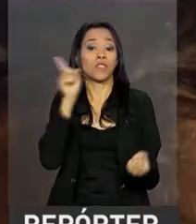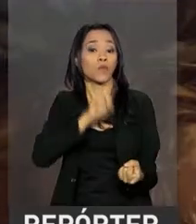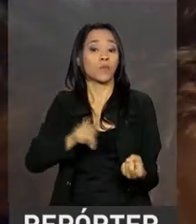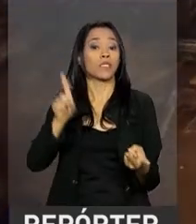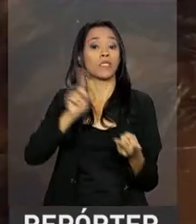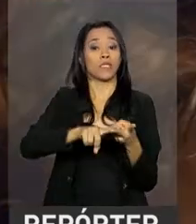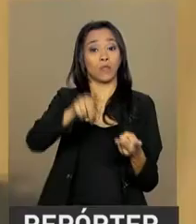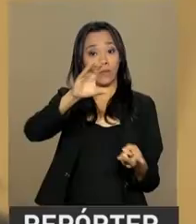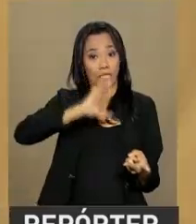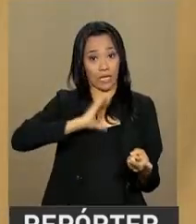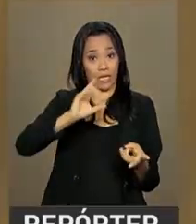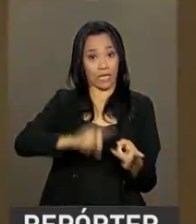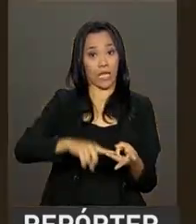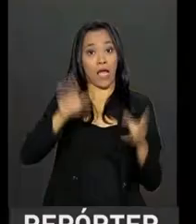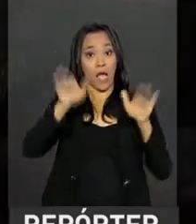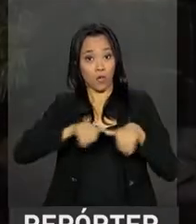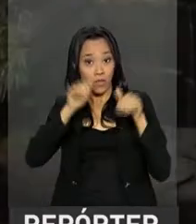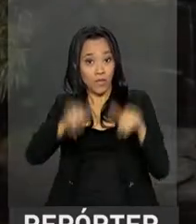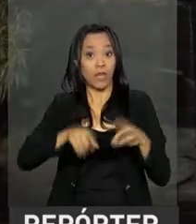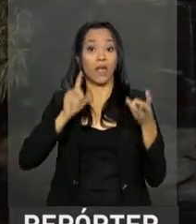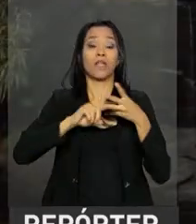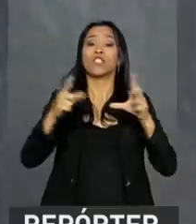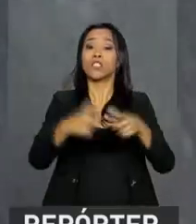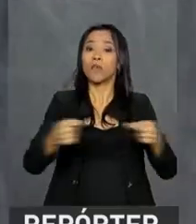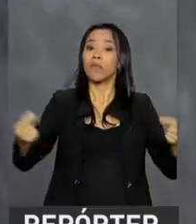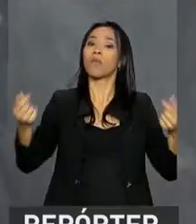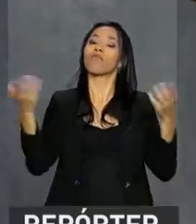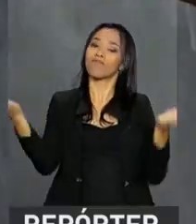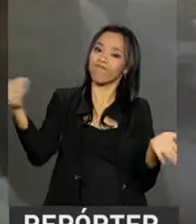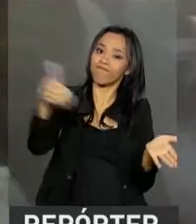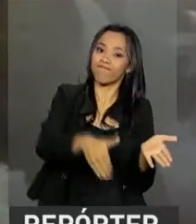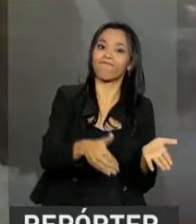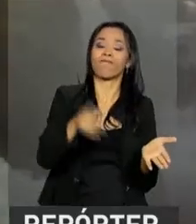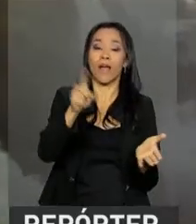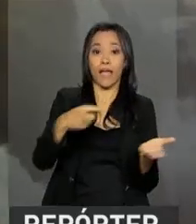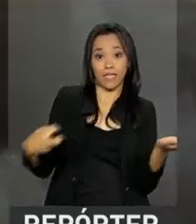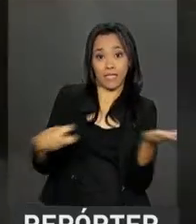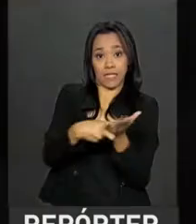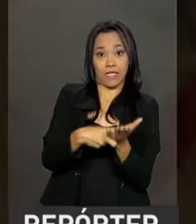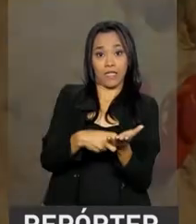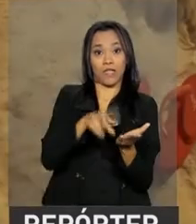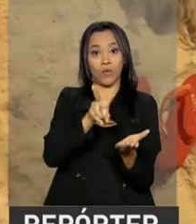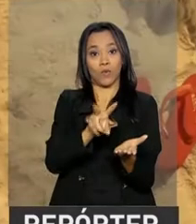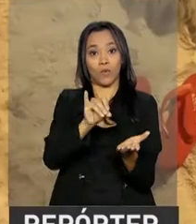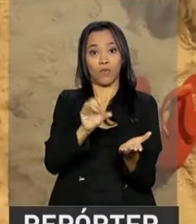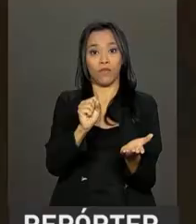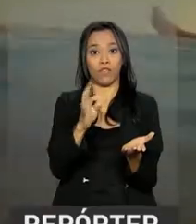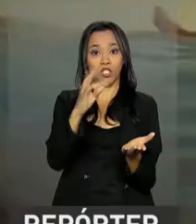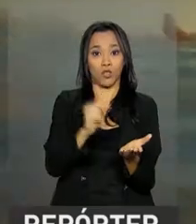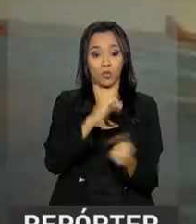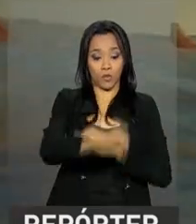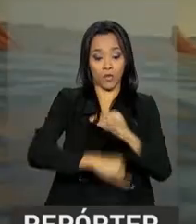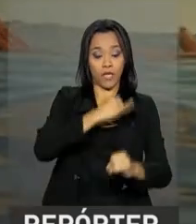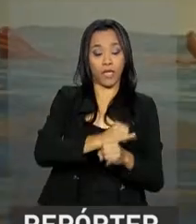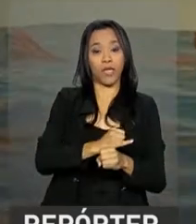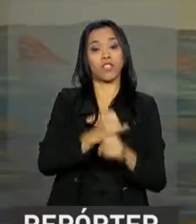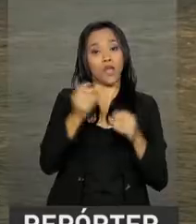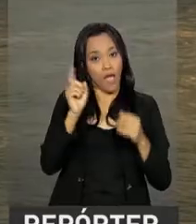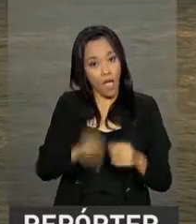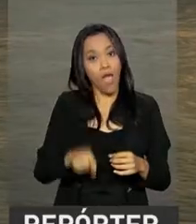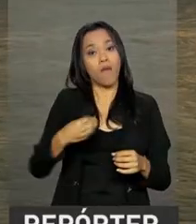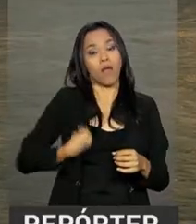canadá austrália japão a implantação do visto eletrônico prevista para ocorrer ainda em 2011